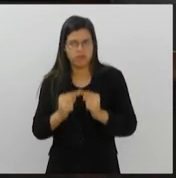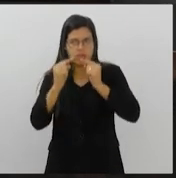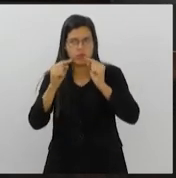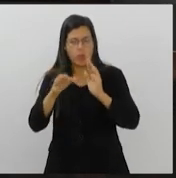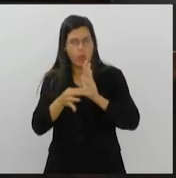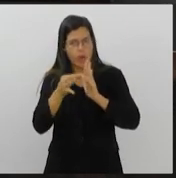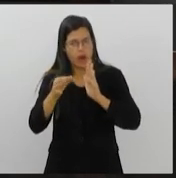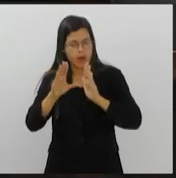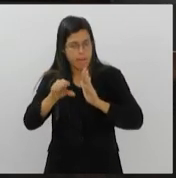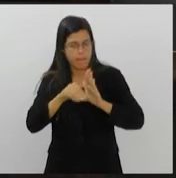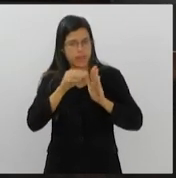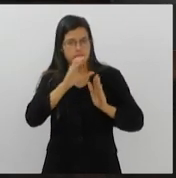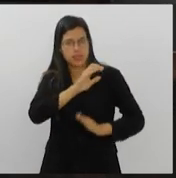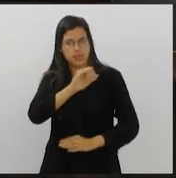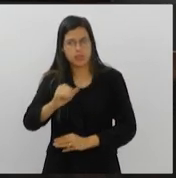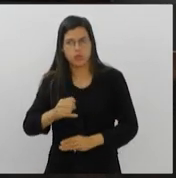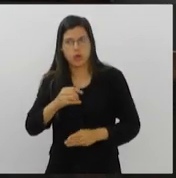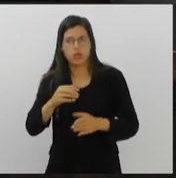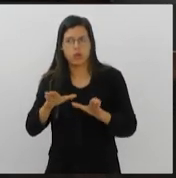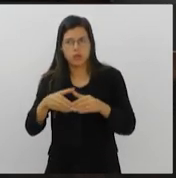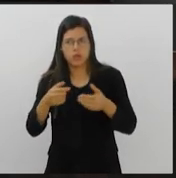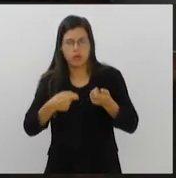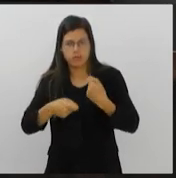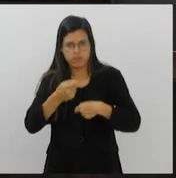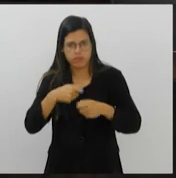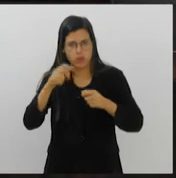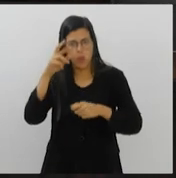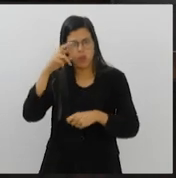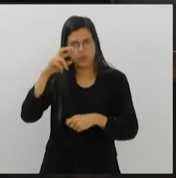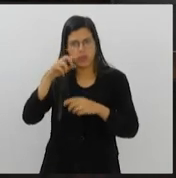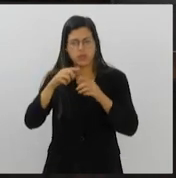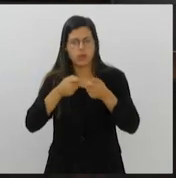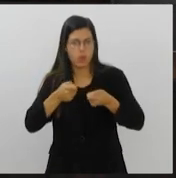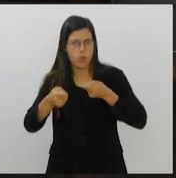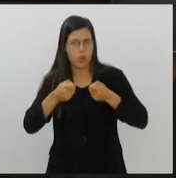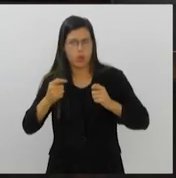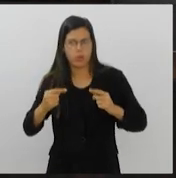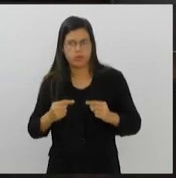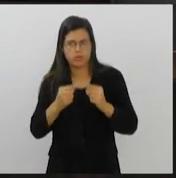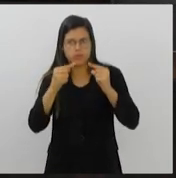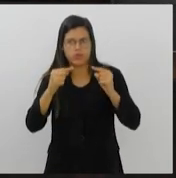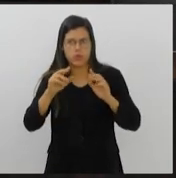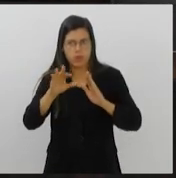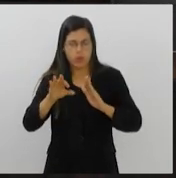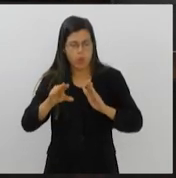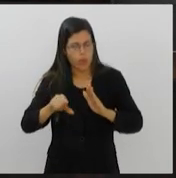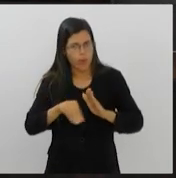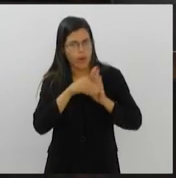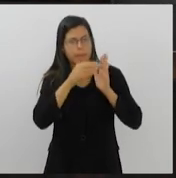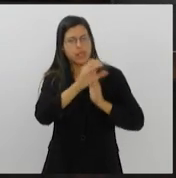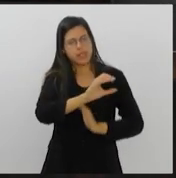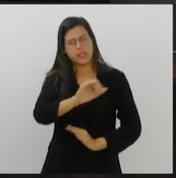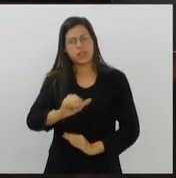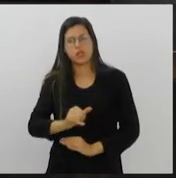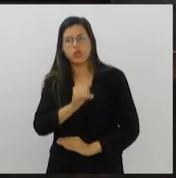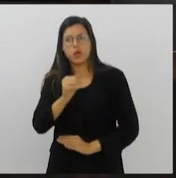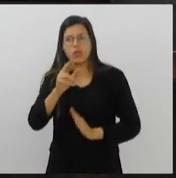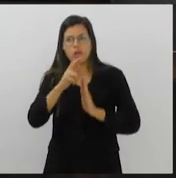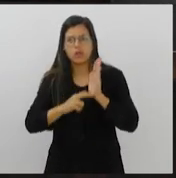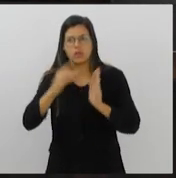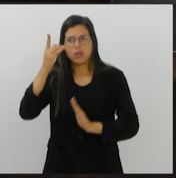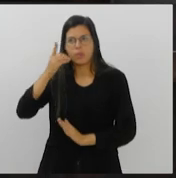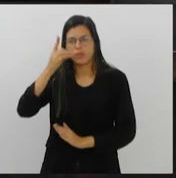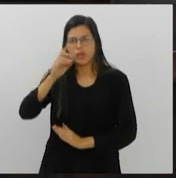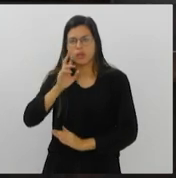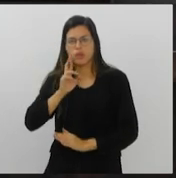Comissão de Constituição e Justiça de Orçamento, Finanças, Caseação Financeira e Controle favorável com a emenda da Comissão de Constituição e Justiça. Relator, deputado